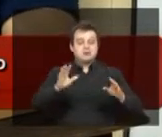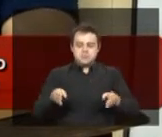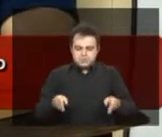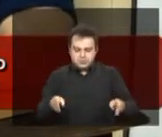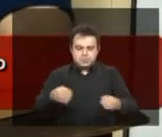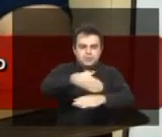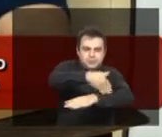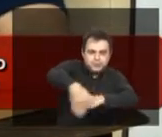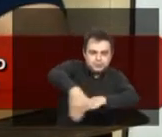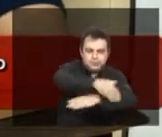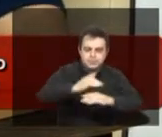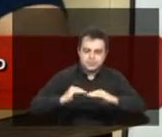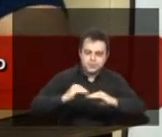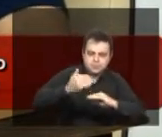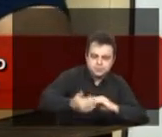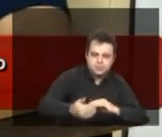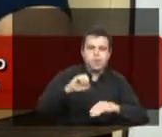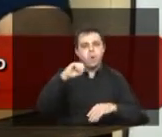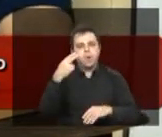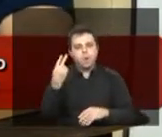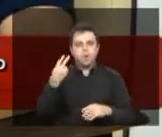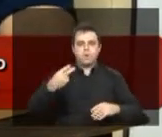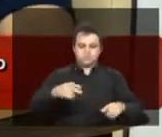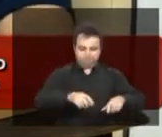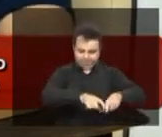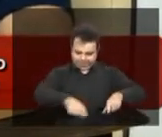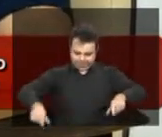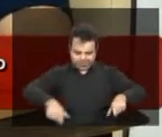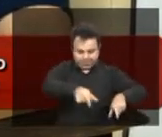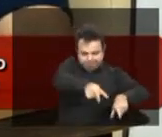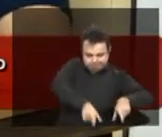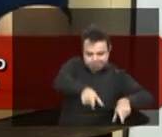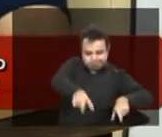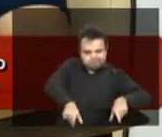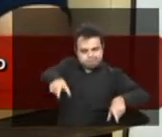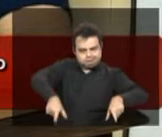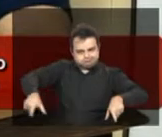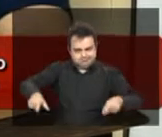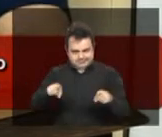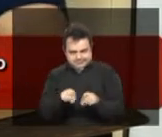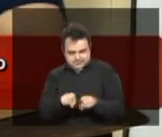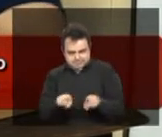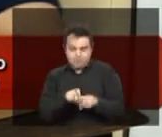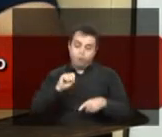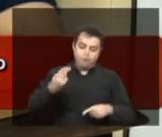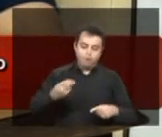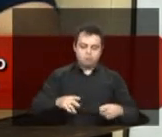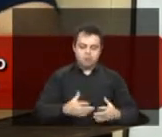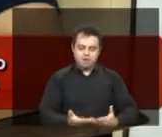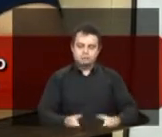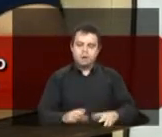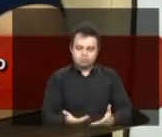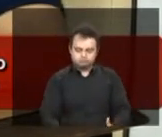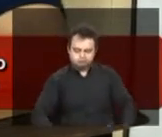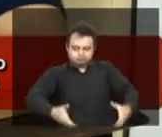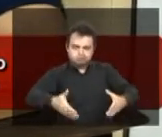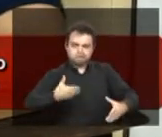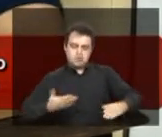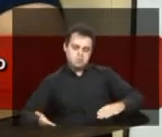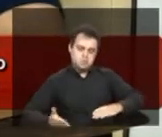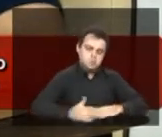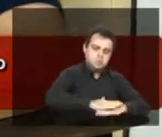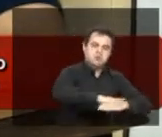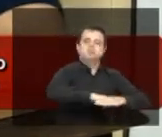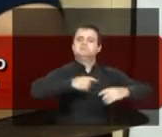tanto lombadas como sinalizações de solo, né, no trânsito, e também tapa-buraco, né,